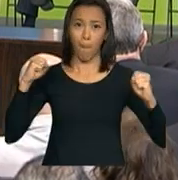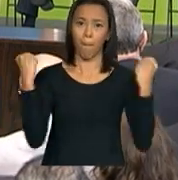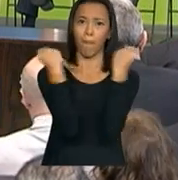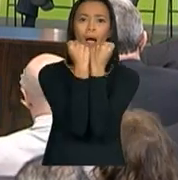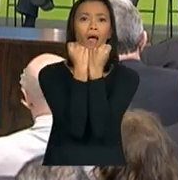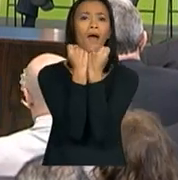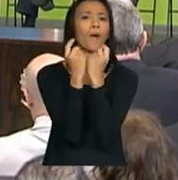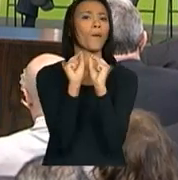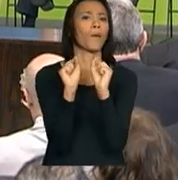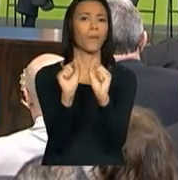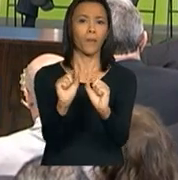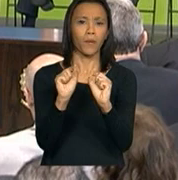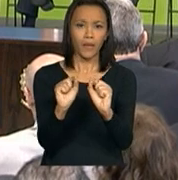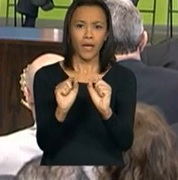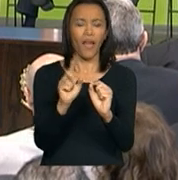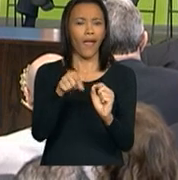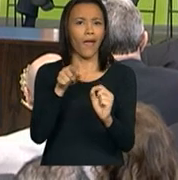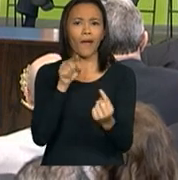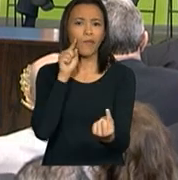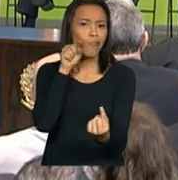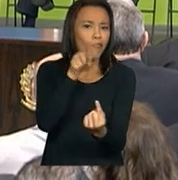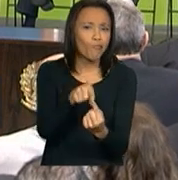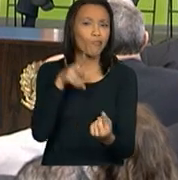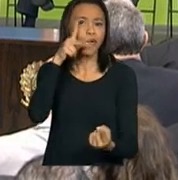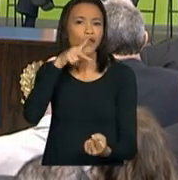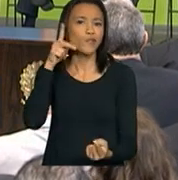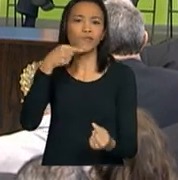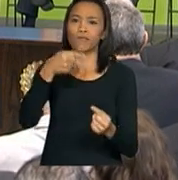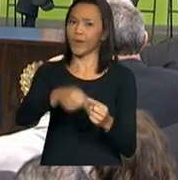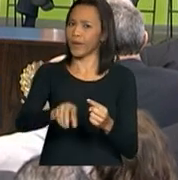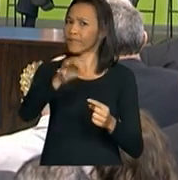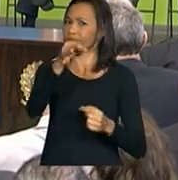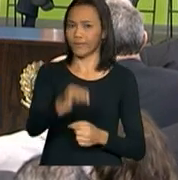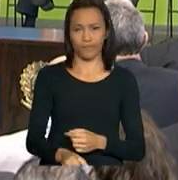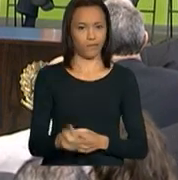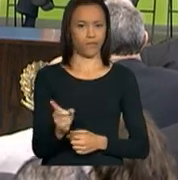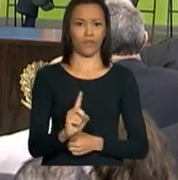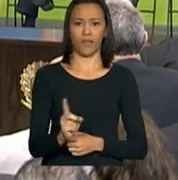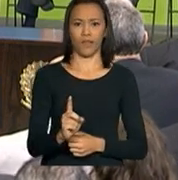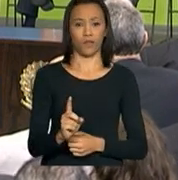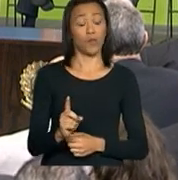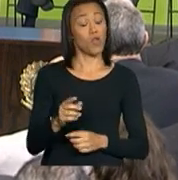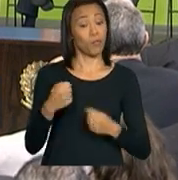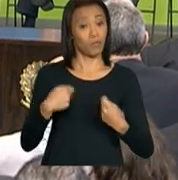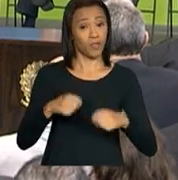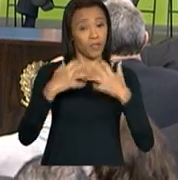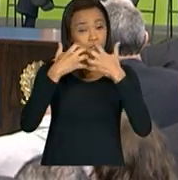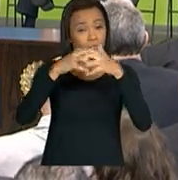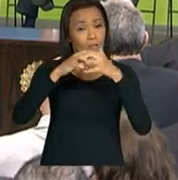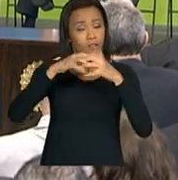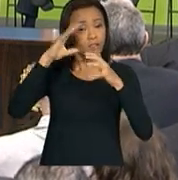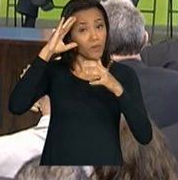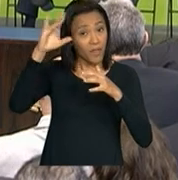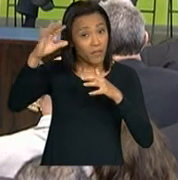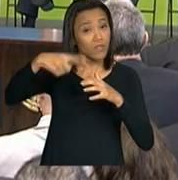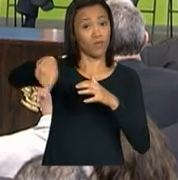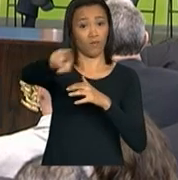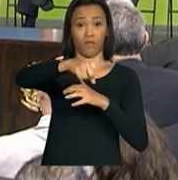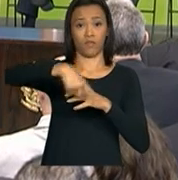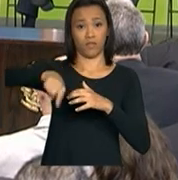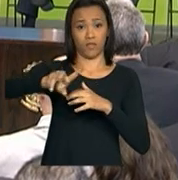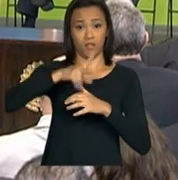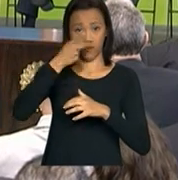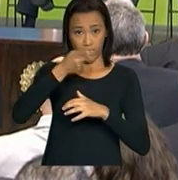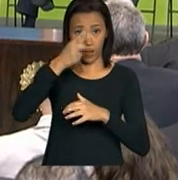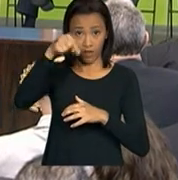é algo do ponto de vista político incorreto eu queria fazer uma reflexão com os senhores